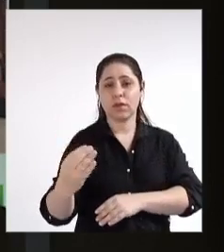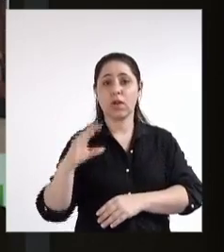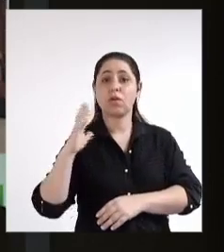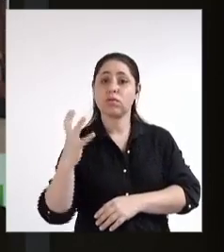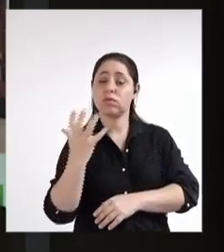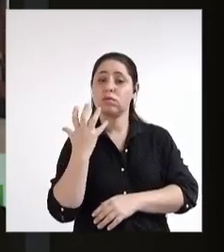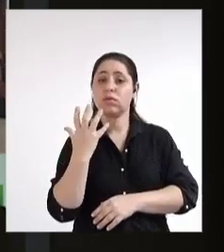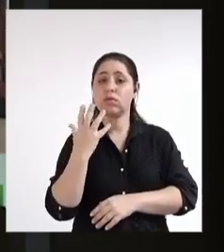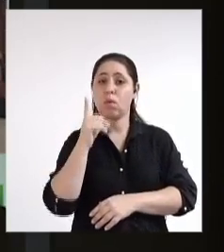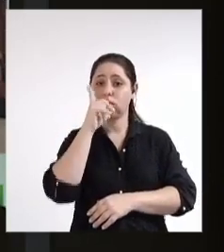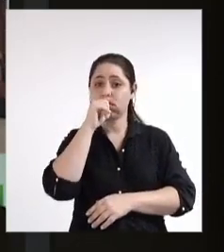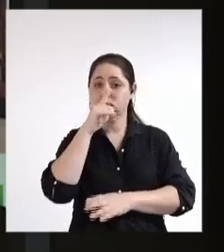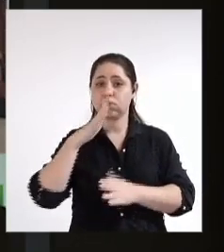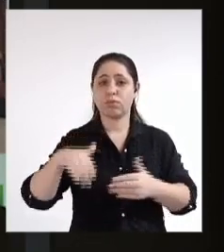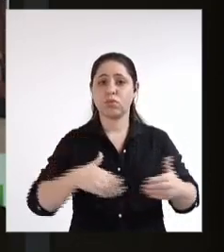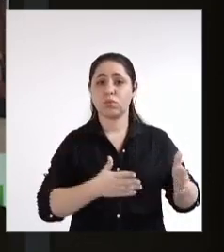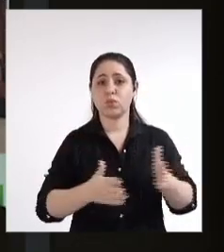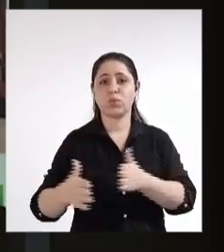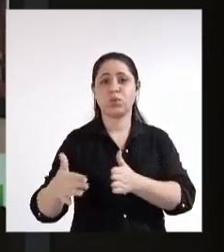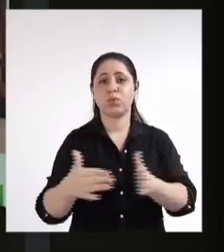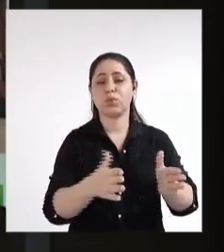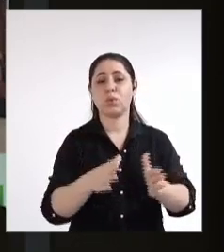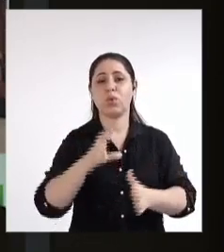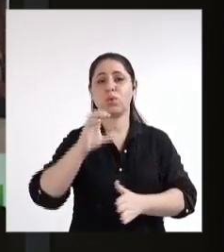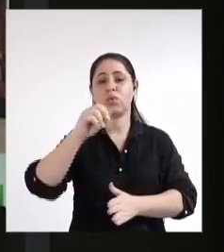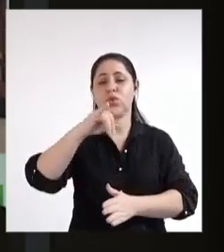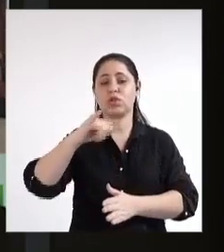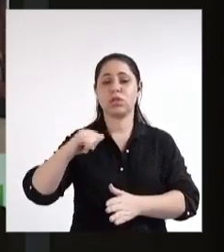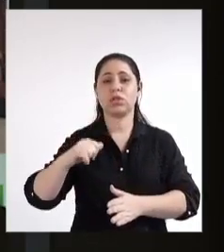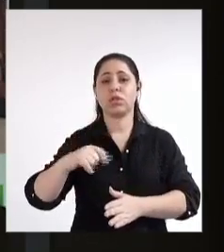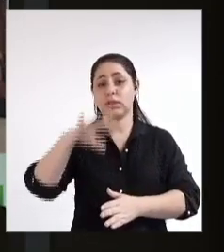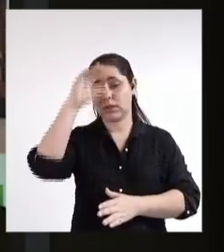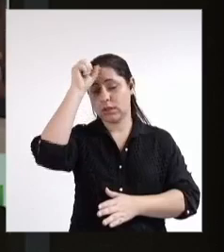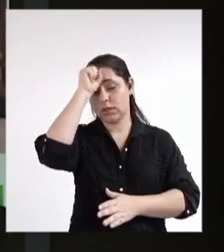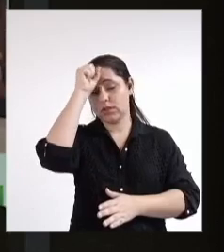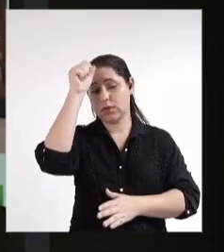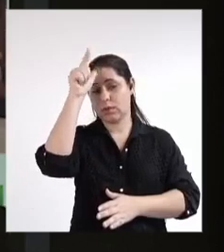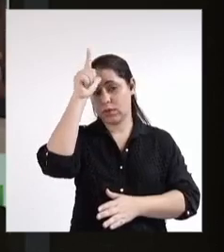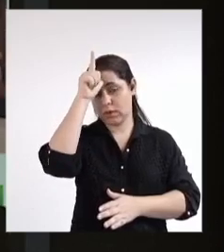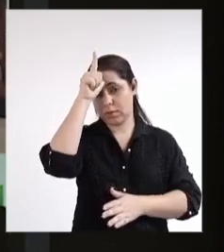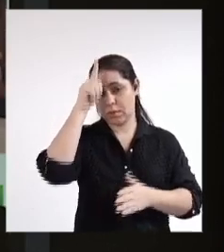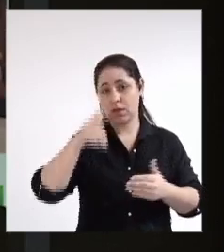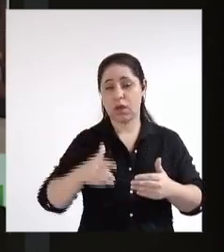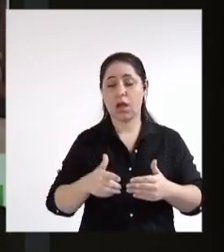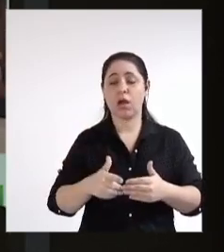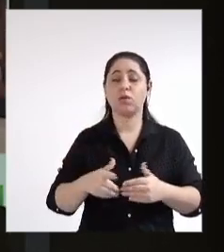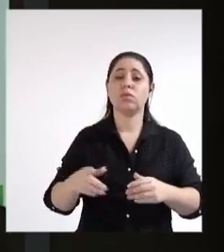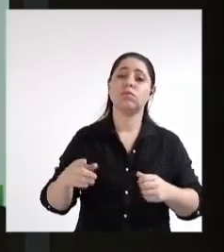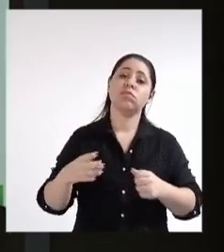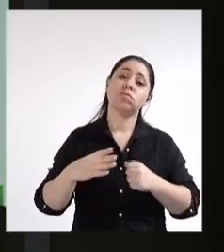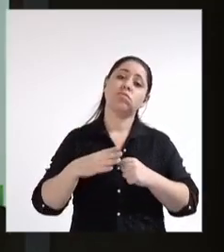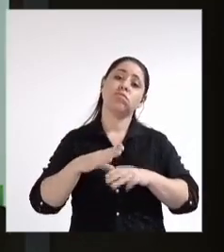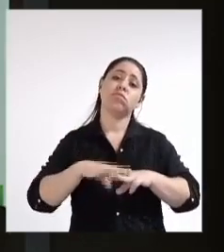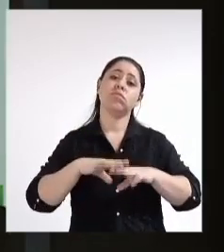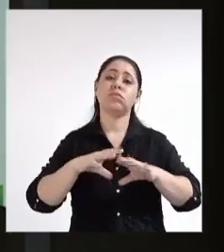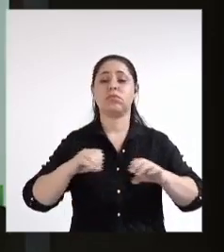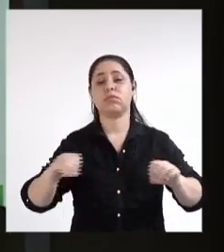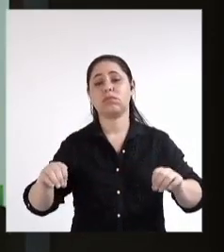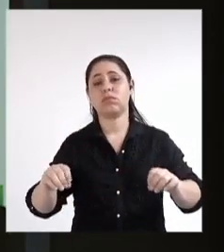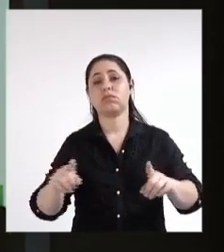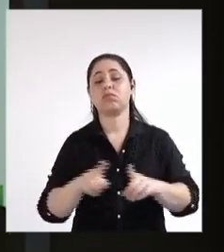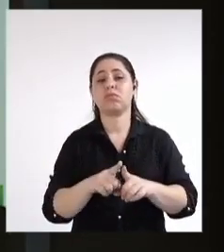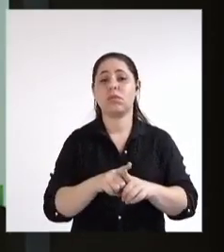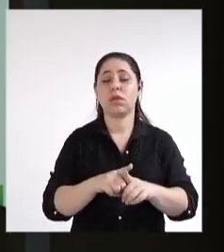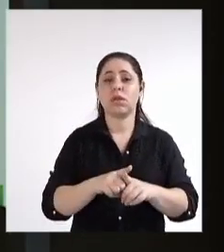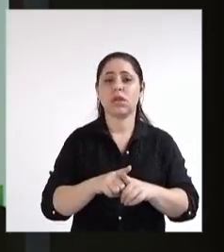através do rio coxim quatro municípios são gabriel camapuã rio verde de mato grosso coxim 15 mil hectares protegidos estrada